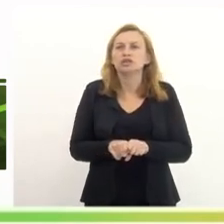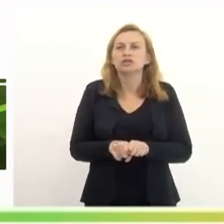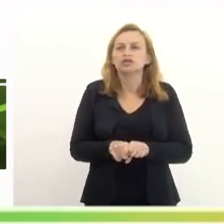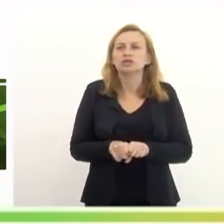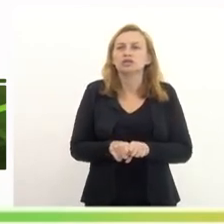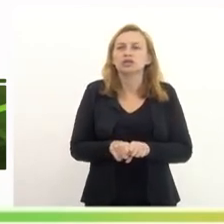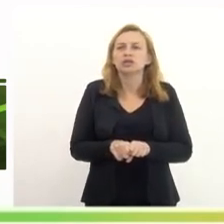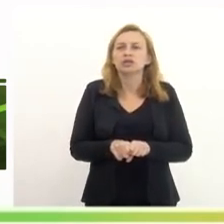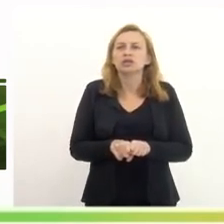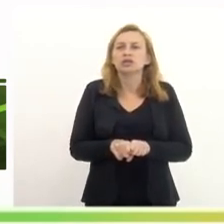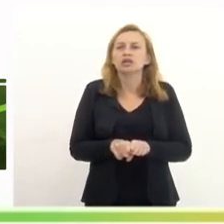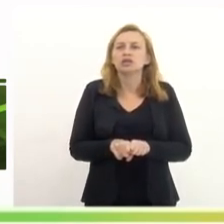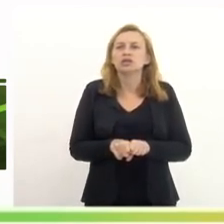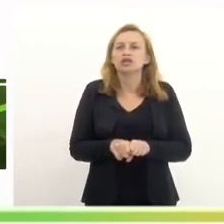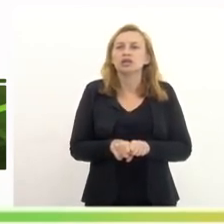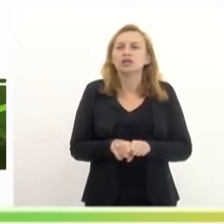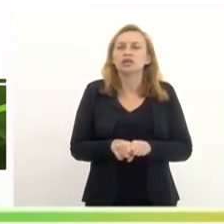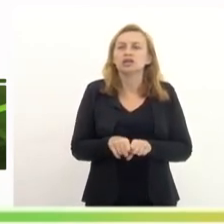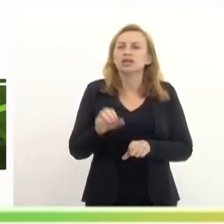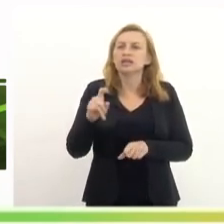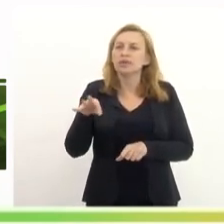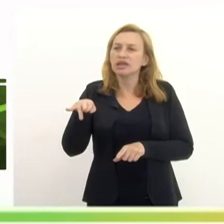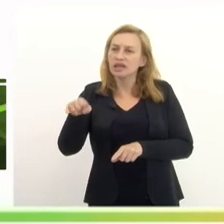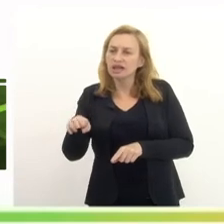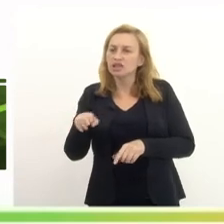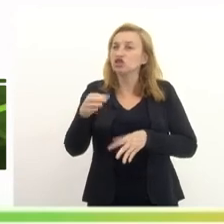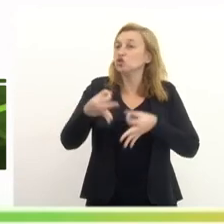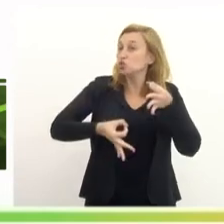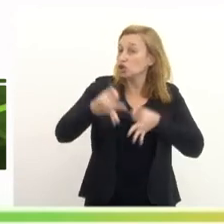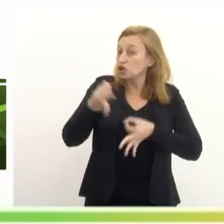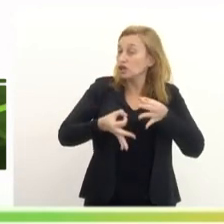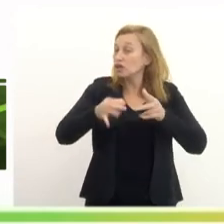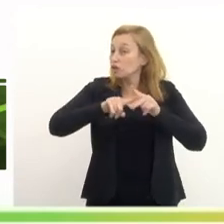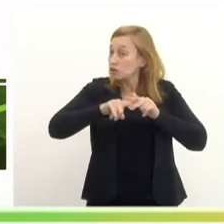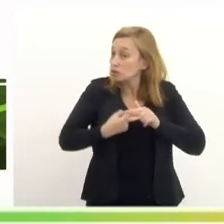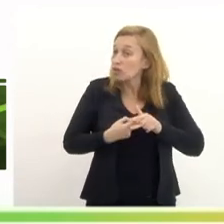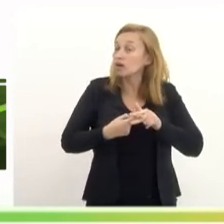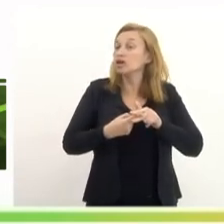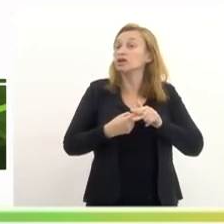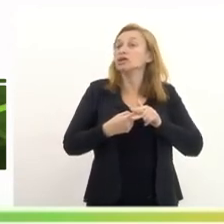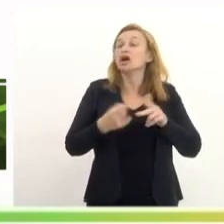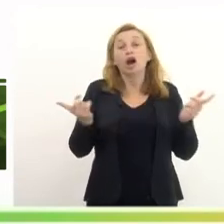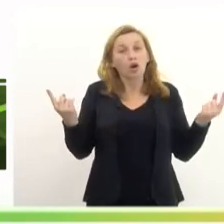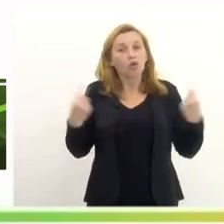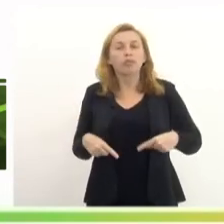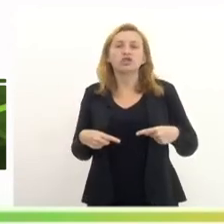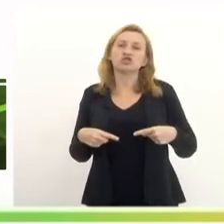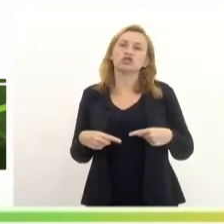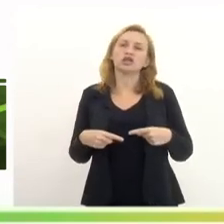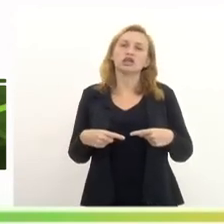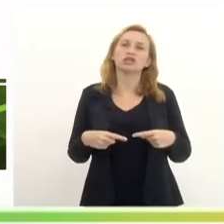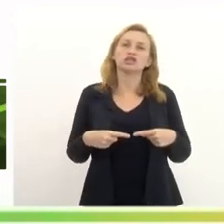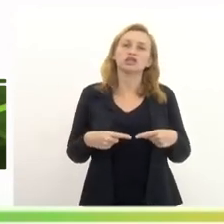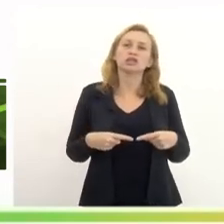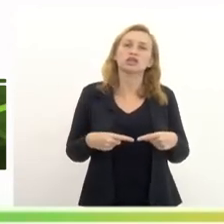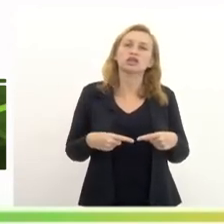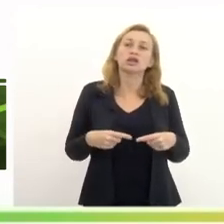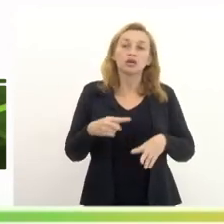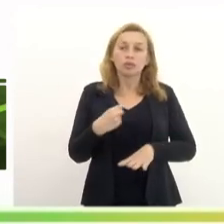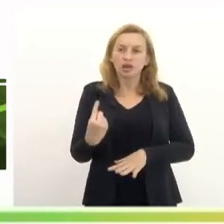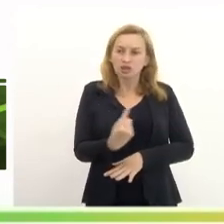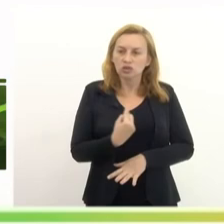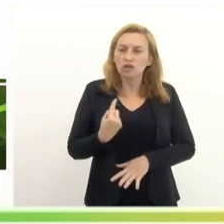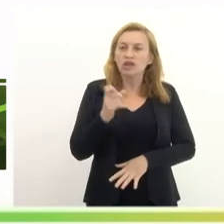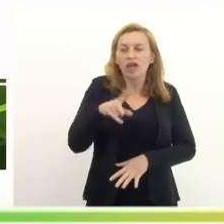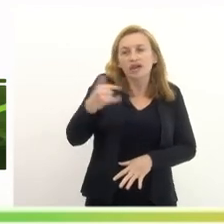a estabilidade jurídica, regulatória, a competitividade, é algo que para nós é